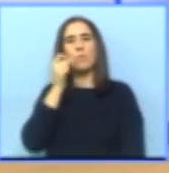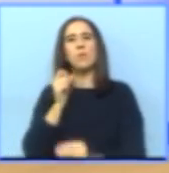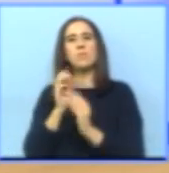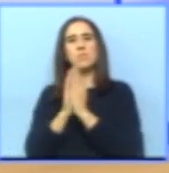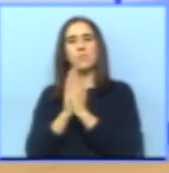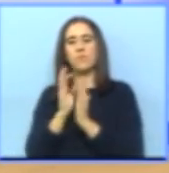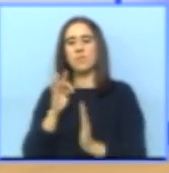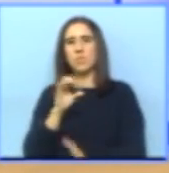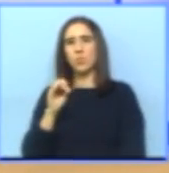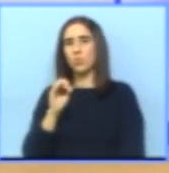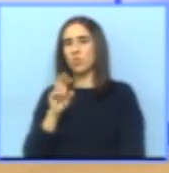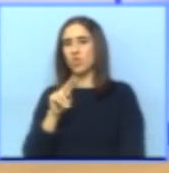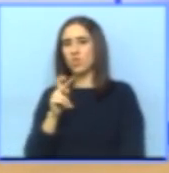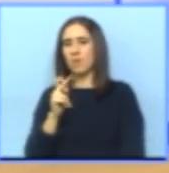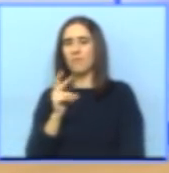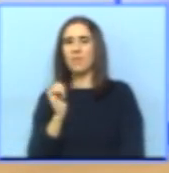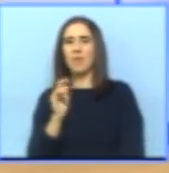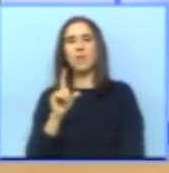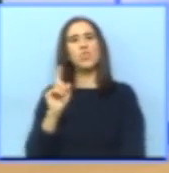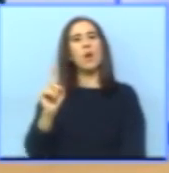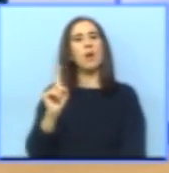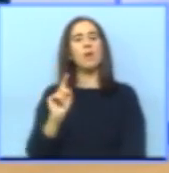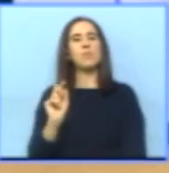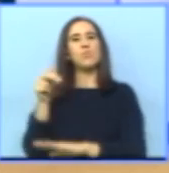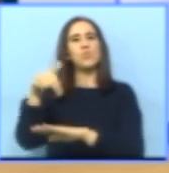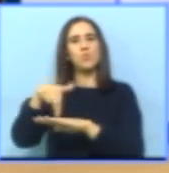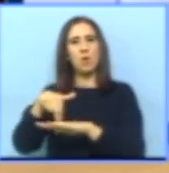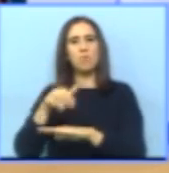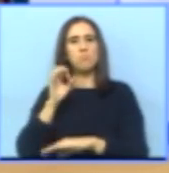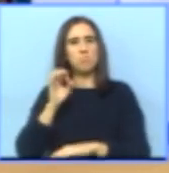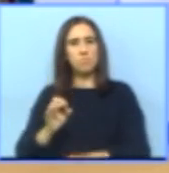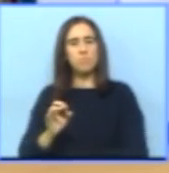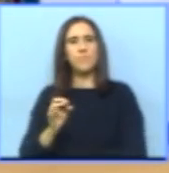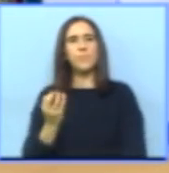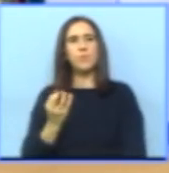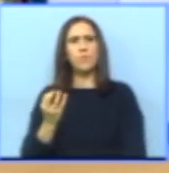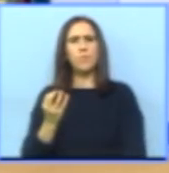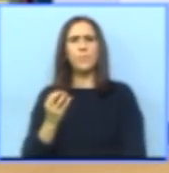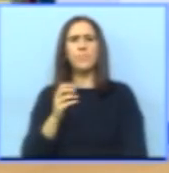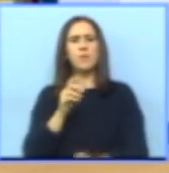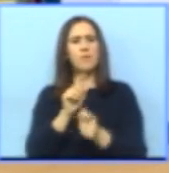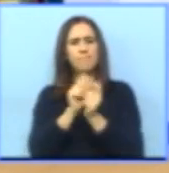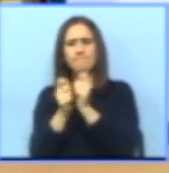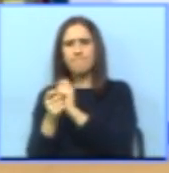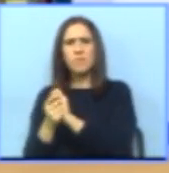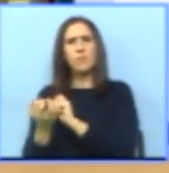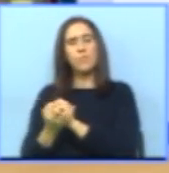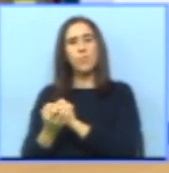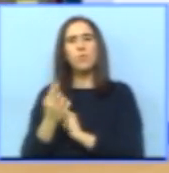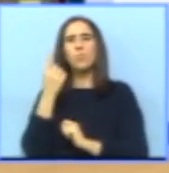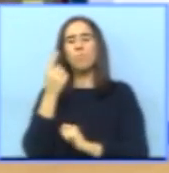desembarcar com a primeira missão. E, portanto, começou logo a conquistar, a fazer conversões, e